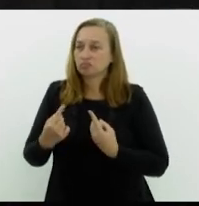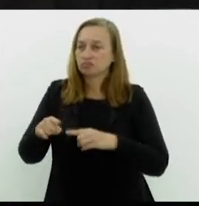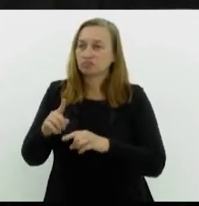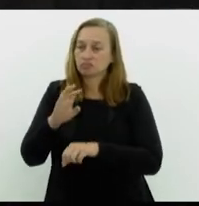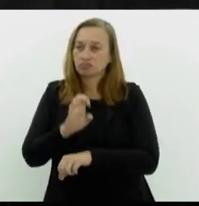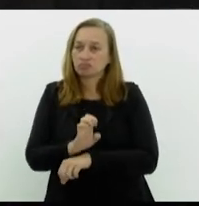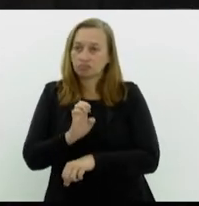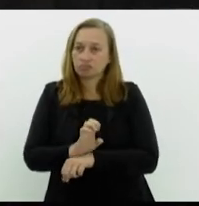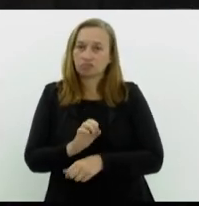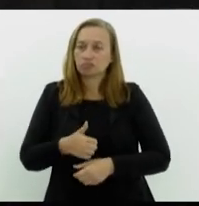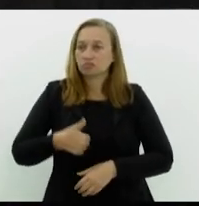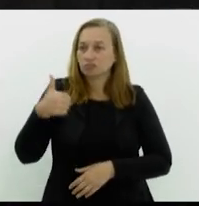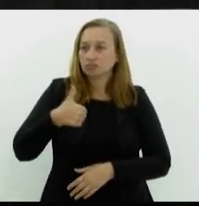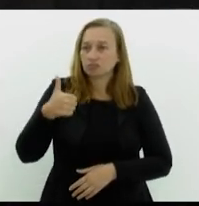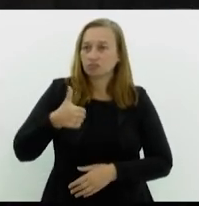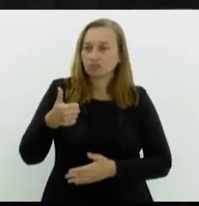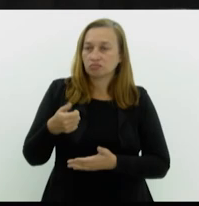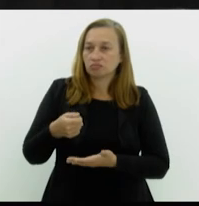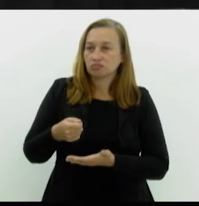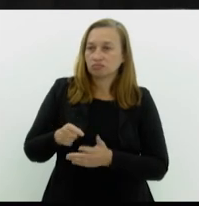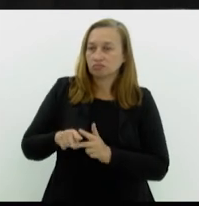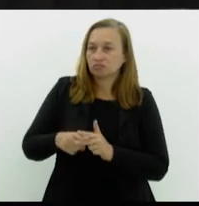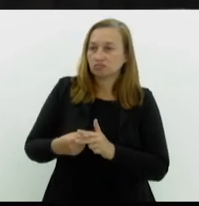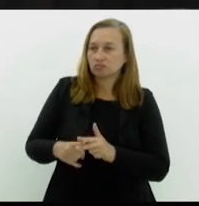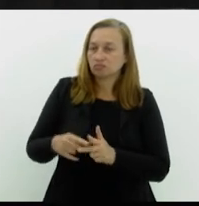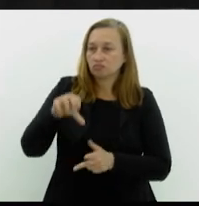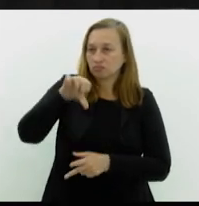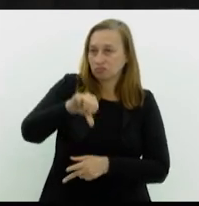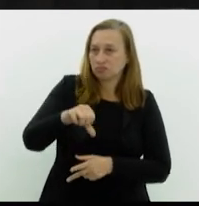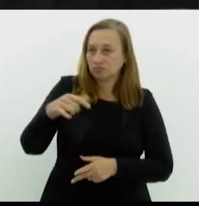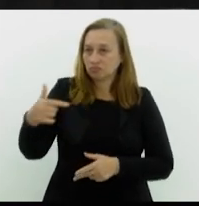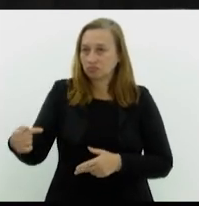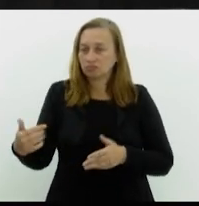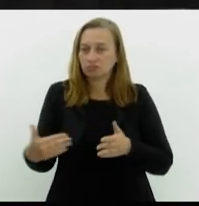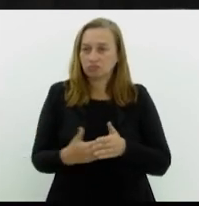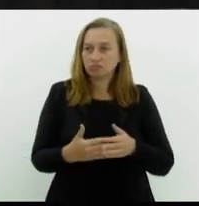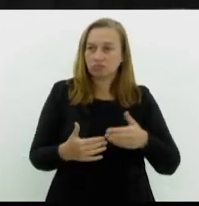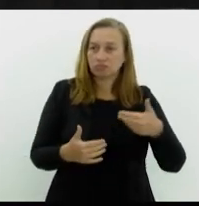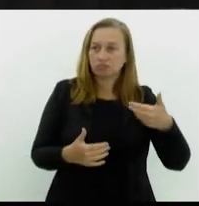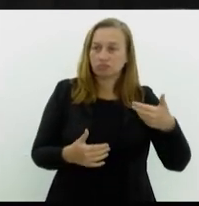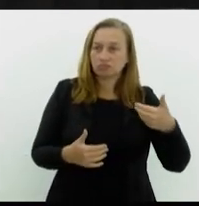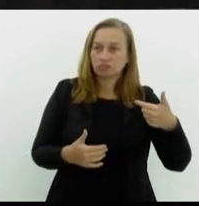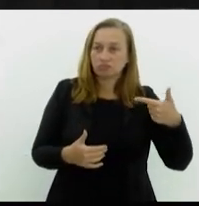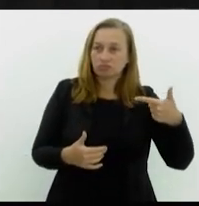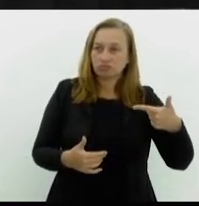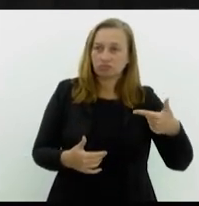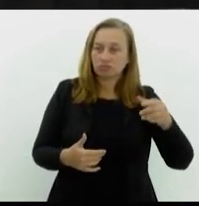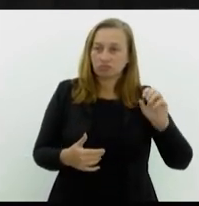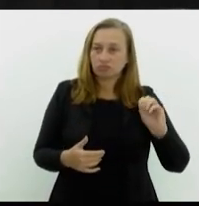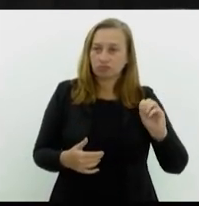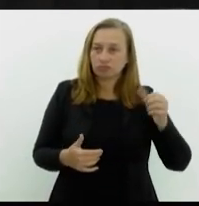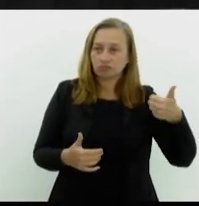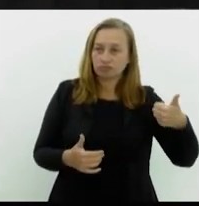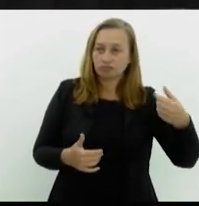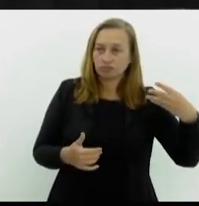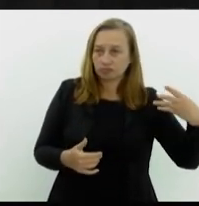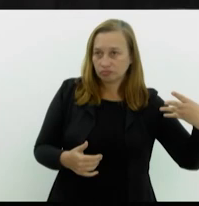uma correção monetária de 97 a 2013 pelo